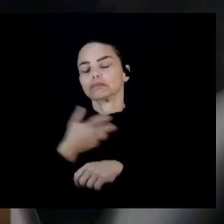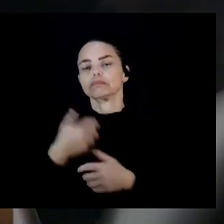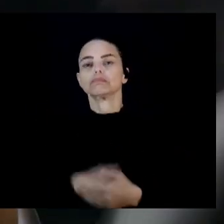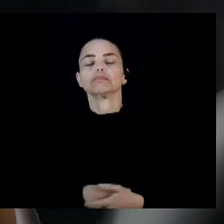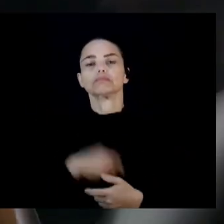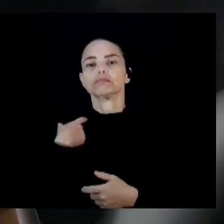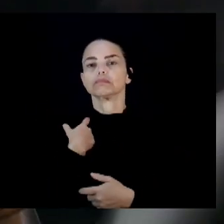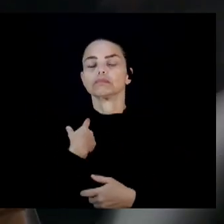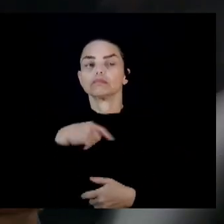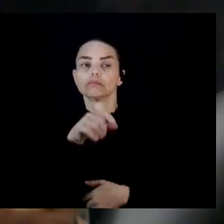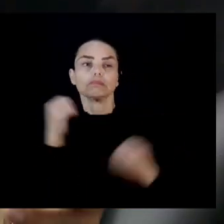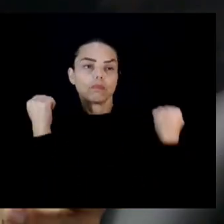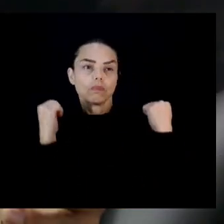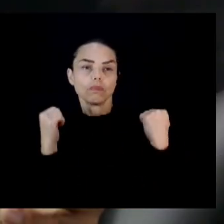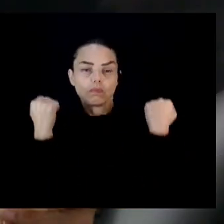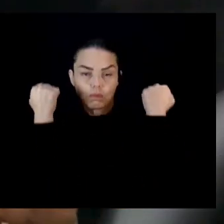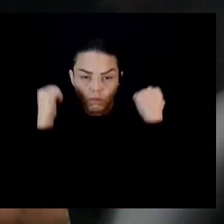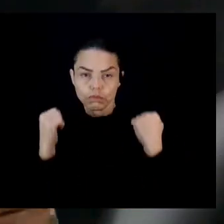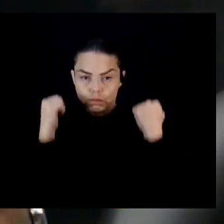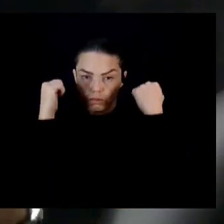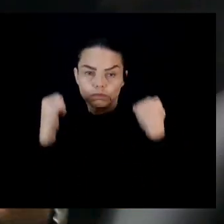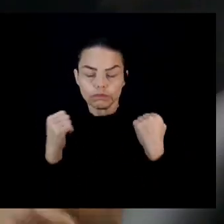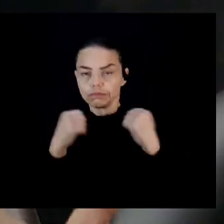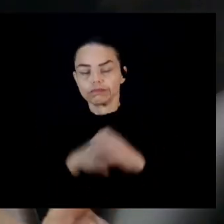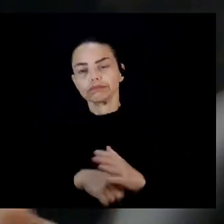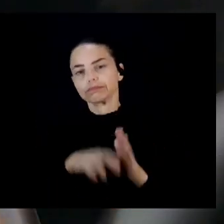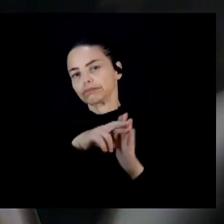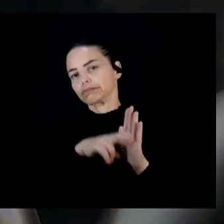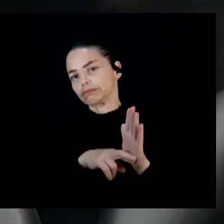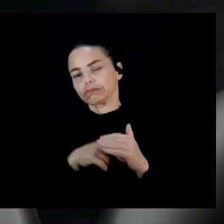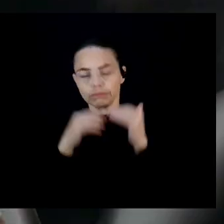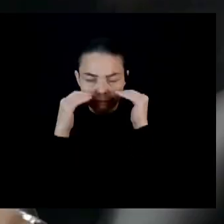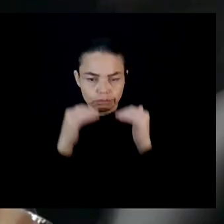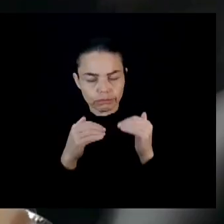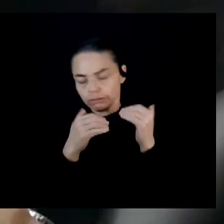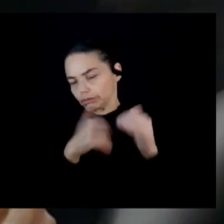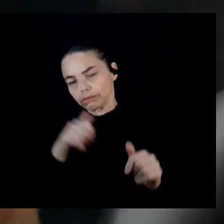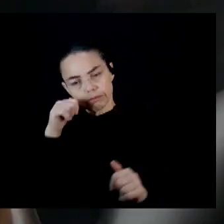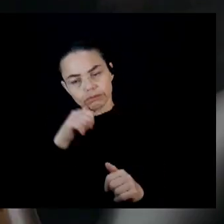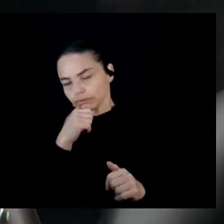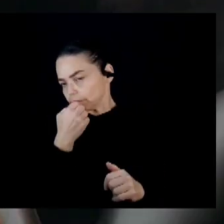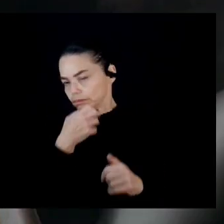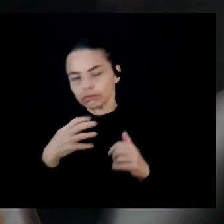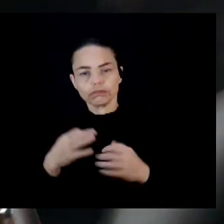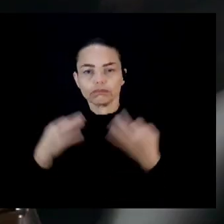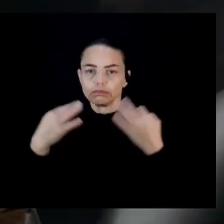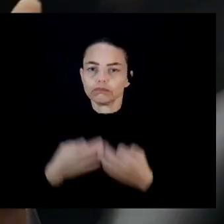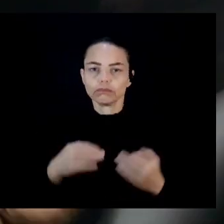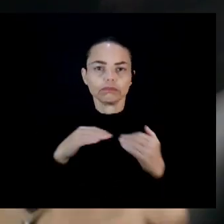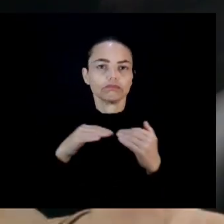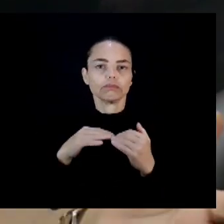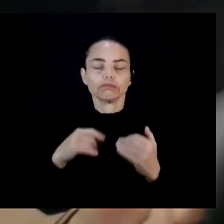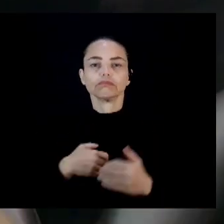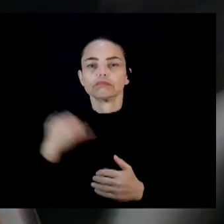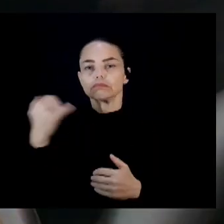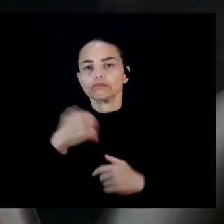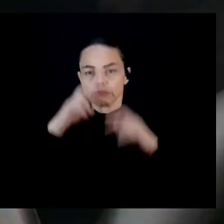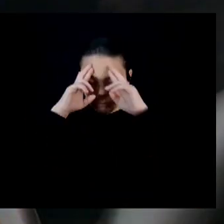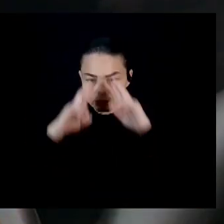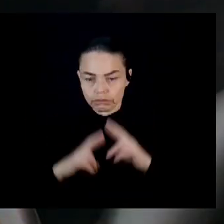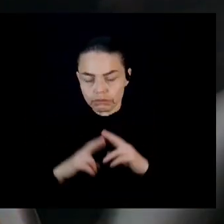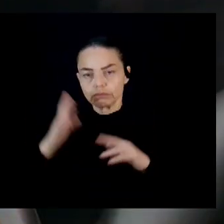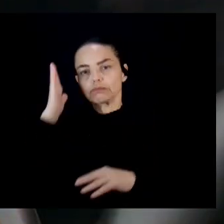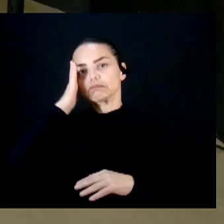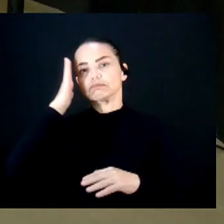academia para cumprir tabela. E algumas mulheres nem vão na academia e tá tudo bem, tá tudo certo. O importante é se respeitar e entender esse processo de